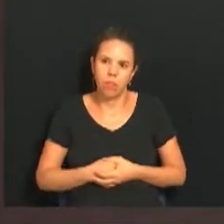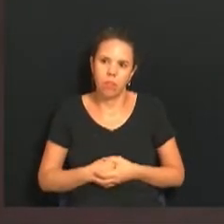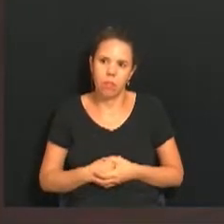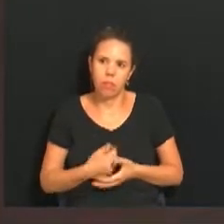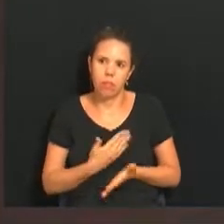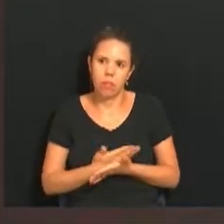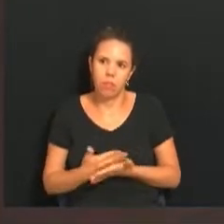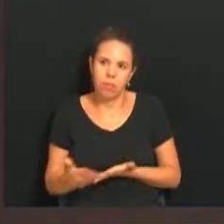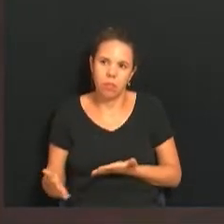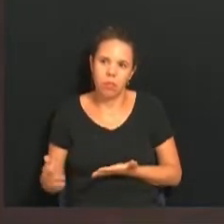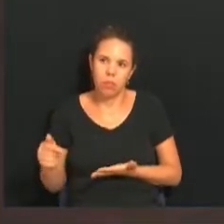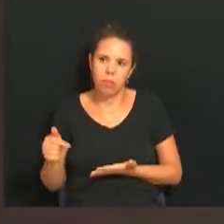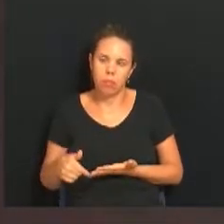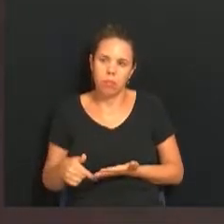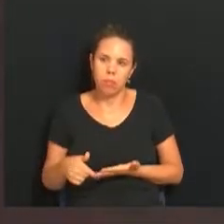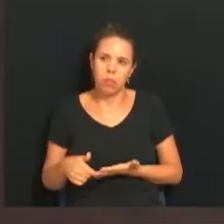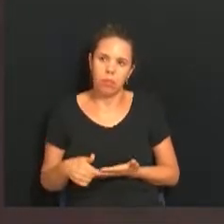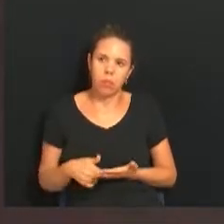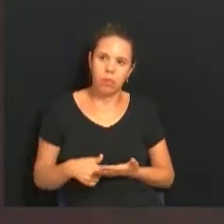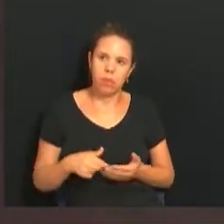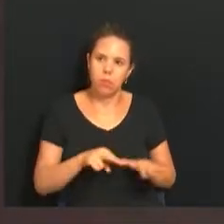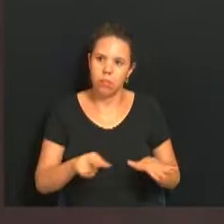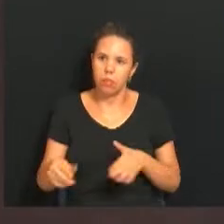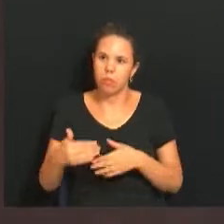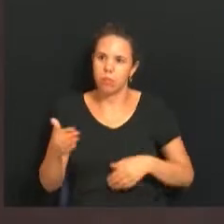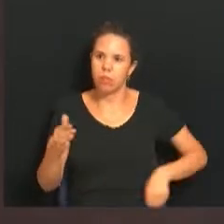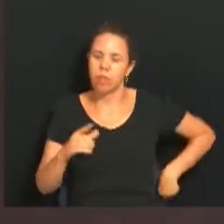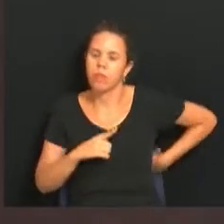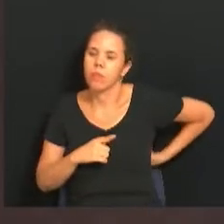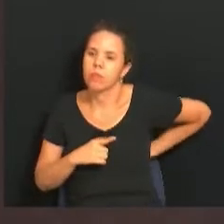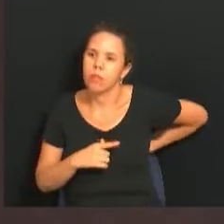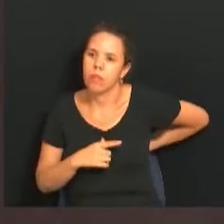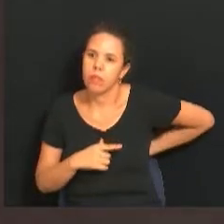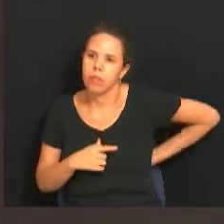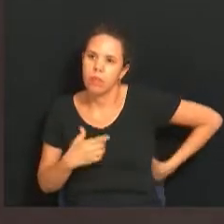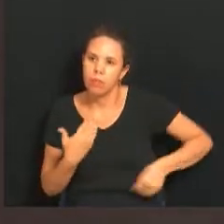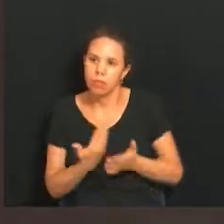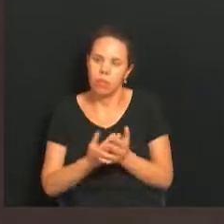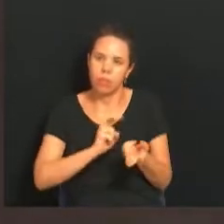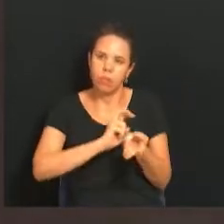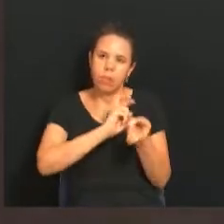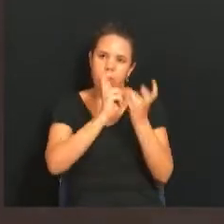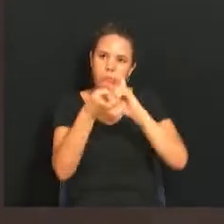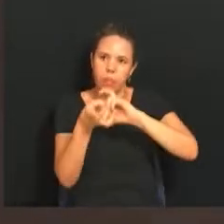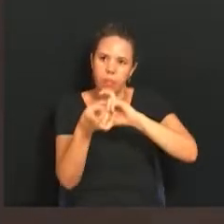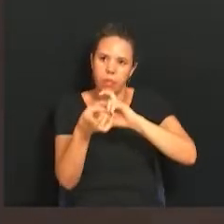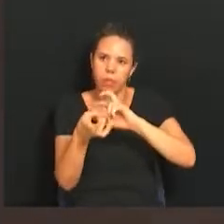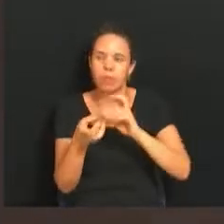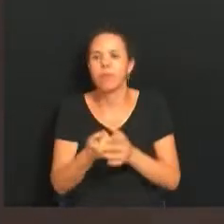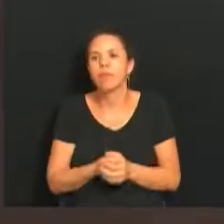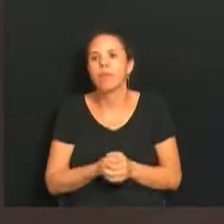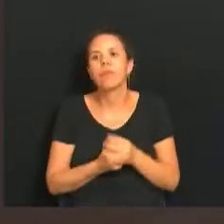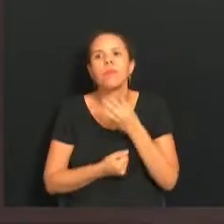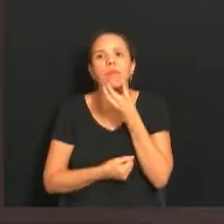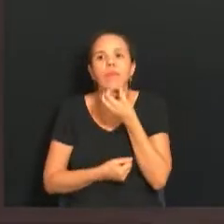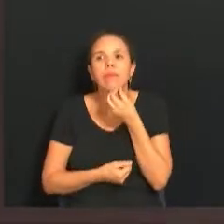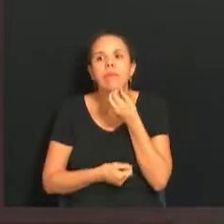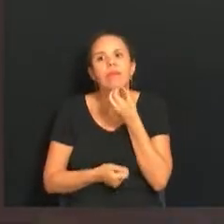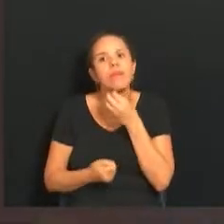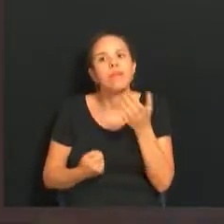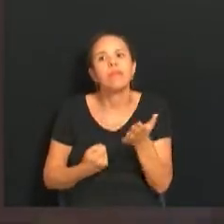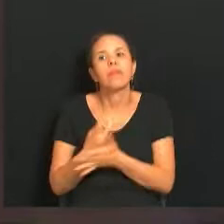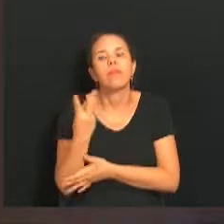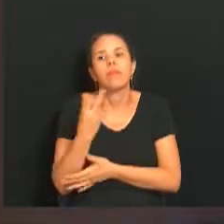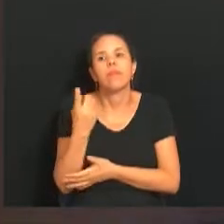começar, devemos começar semana que vem, também a aula de capoeira. Você entendeu? Aí essa já se paga uma taxa, a gente